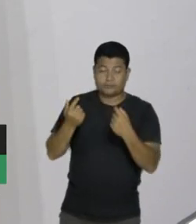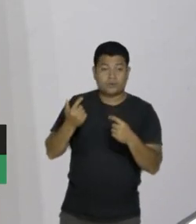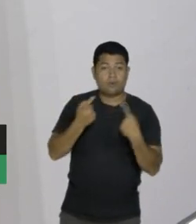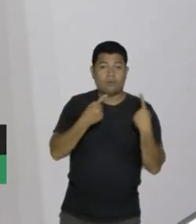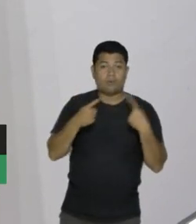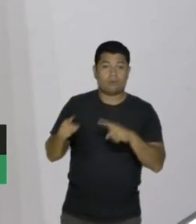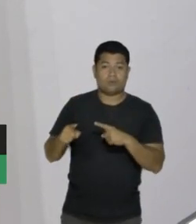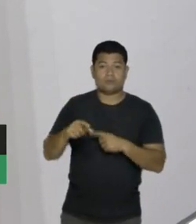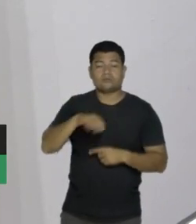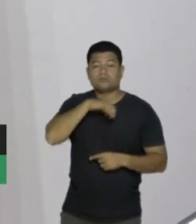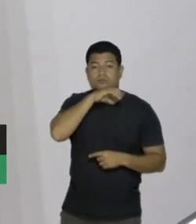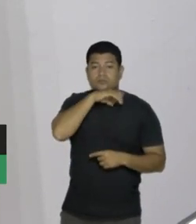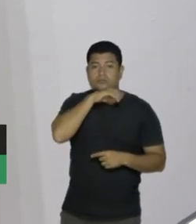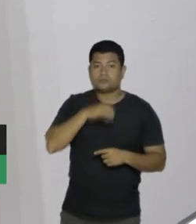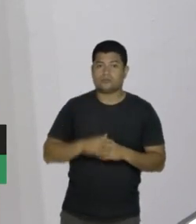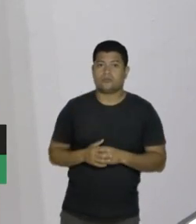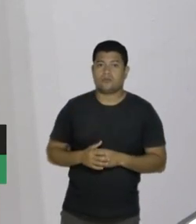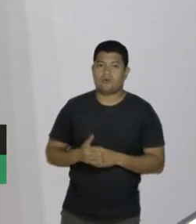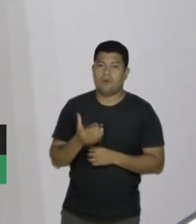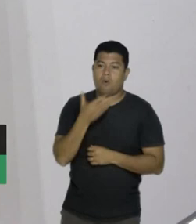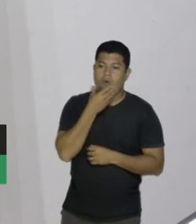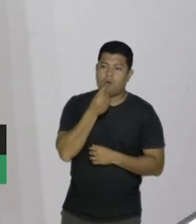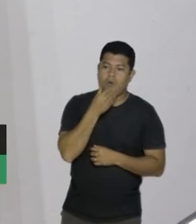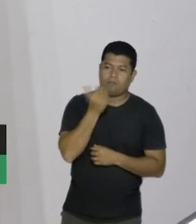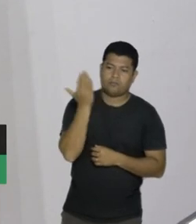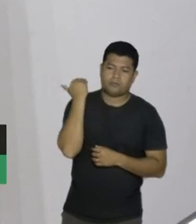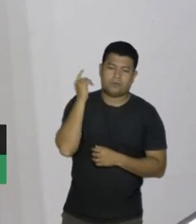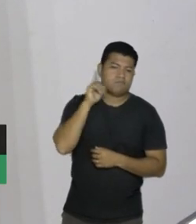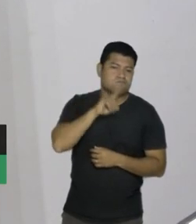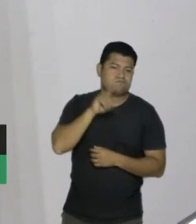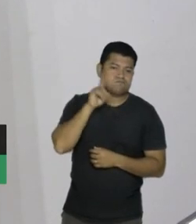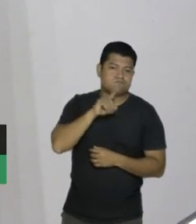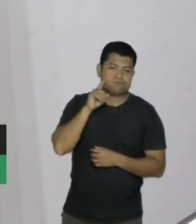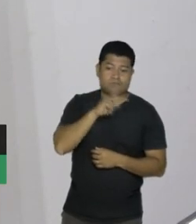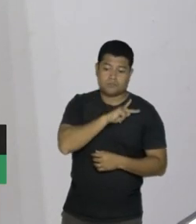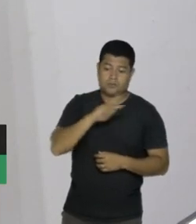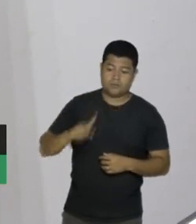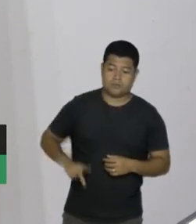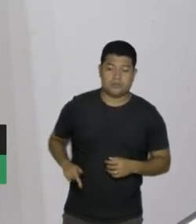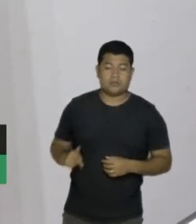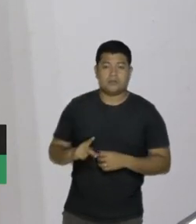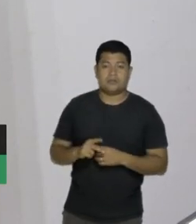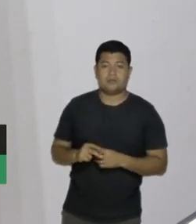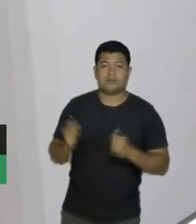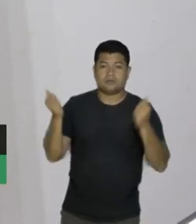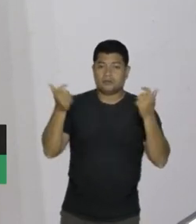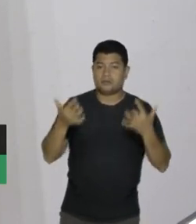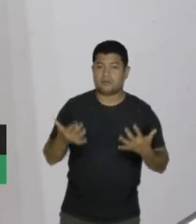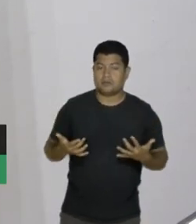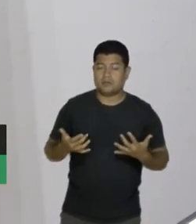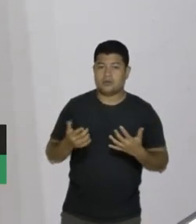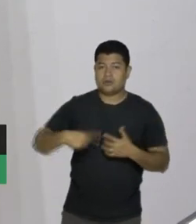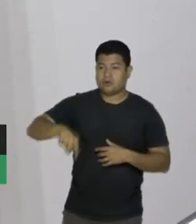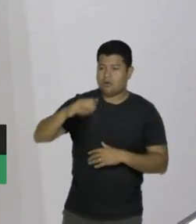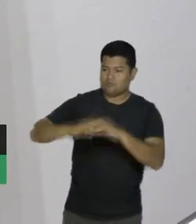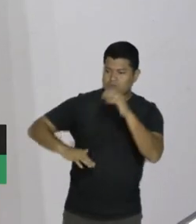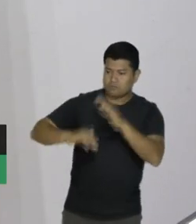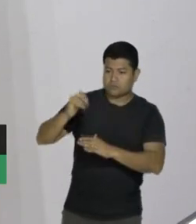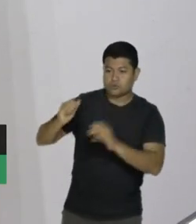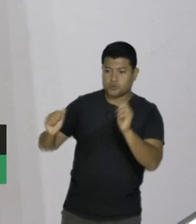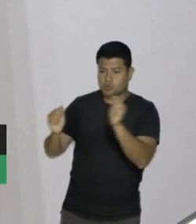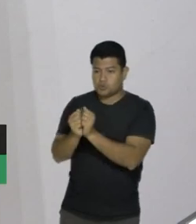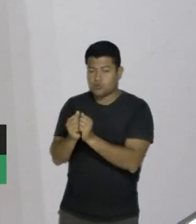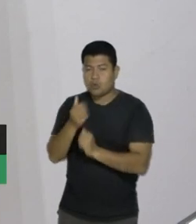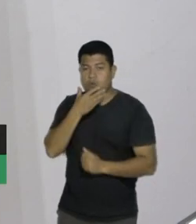dos Estados Unidos Abraham Lincoln quando nós atuamos com os homens e atuamos com os animais